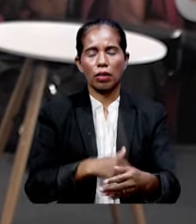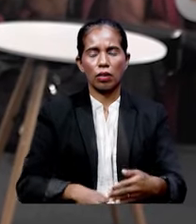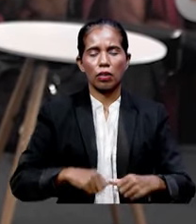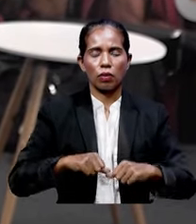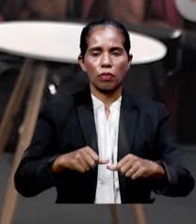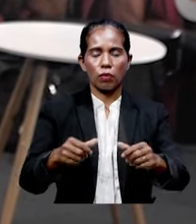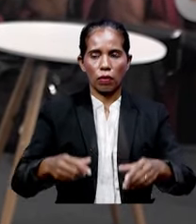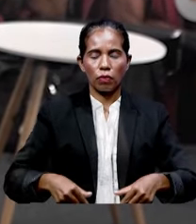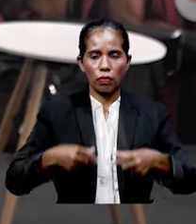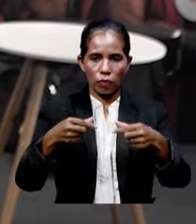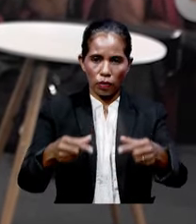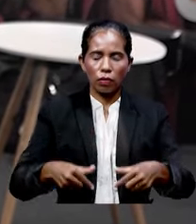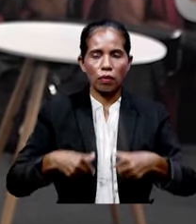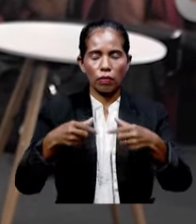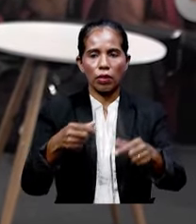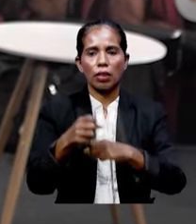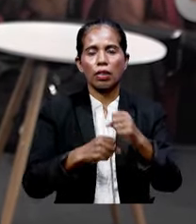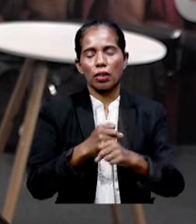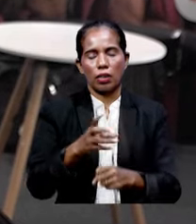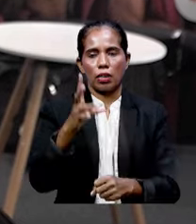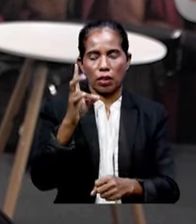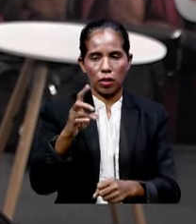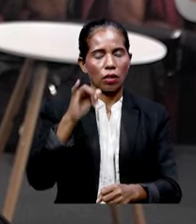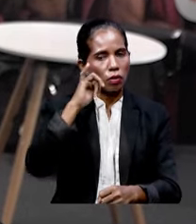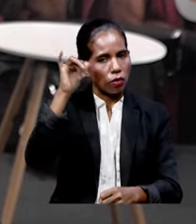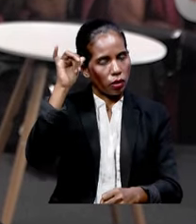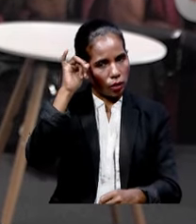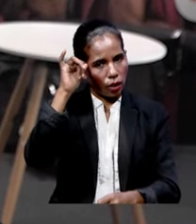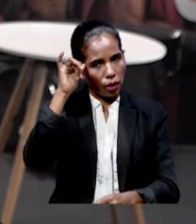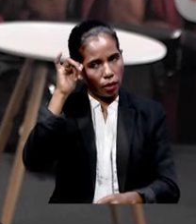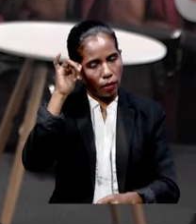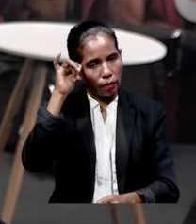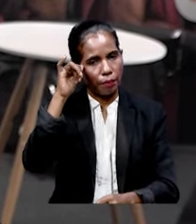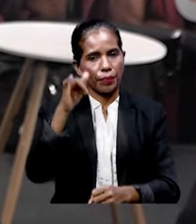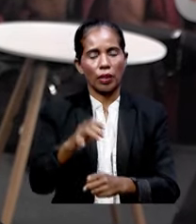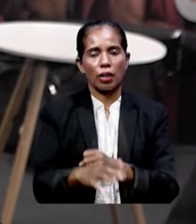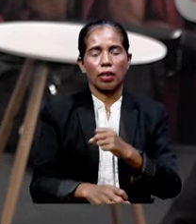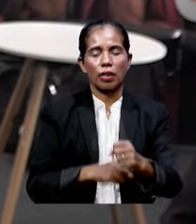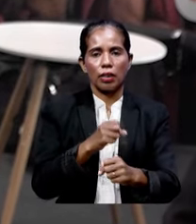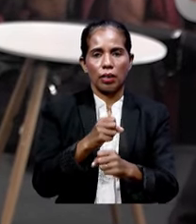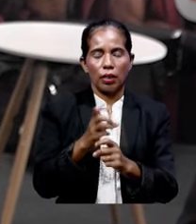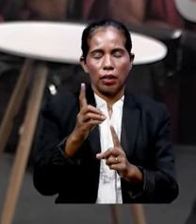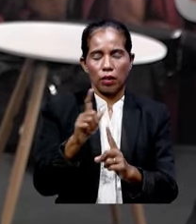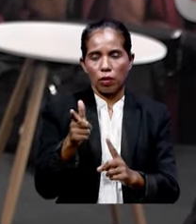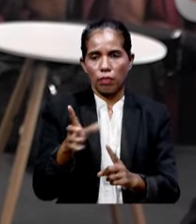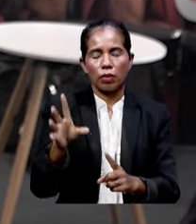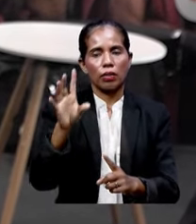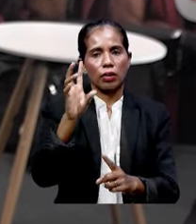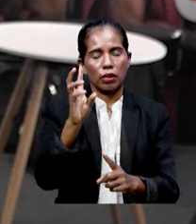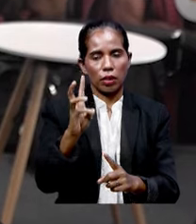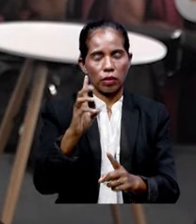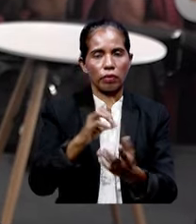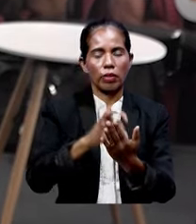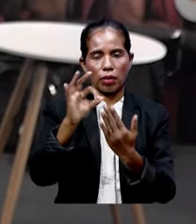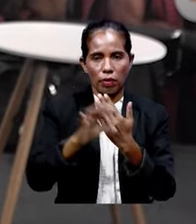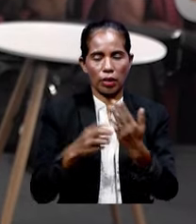e tina titularam. Horsek, e a dia 26 de fevereiro de 2024, e está a Tinsiduni,